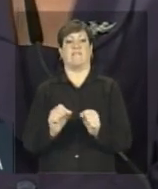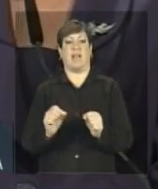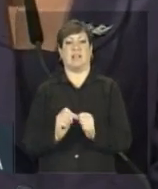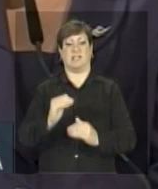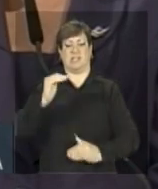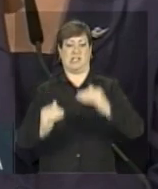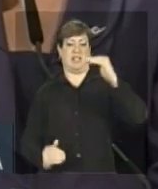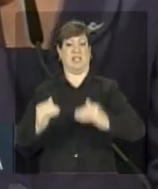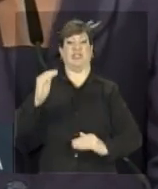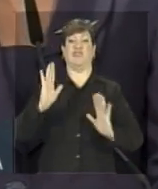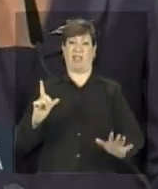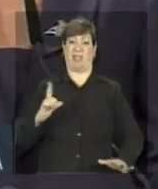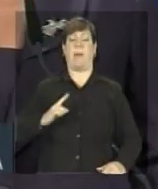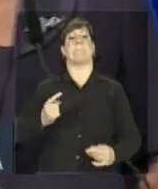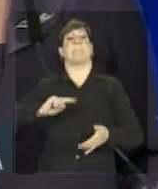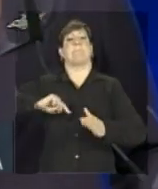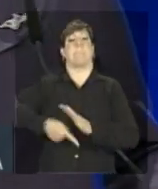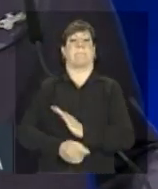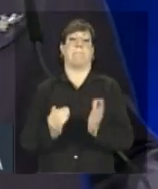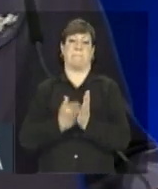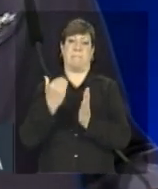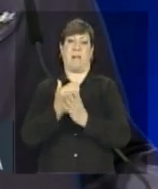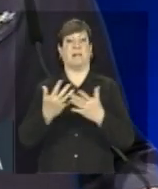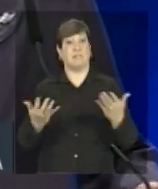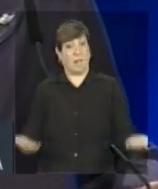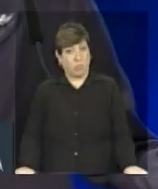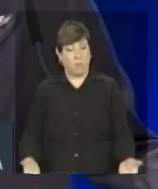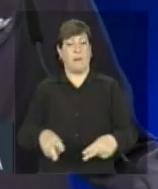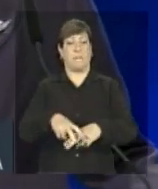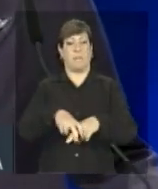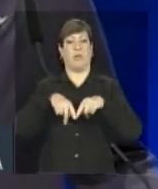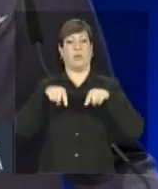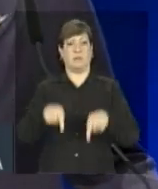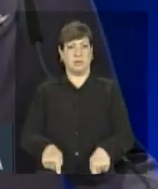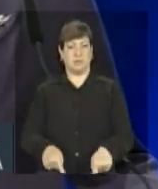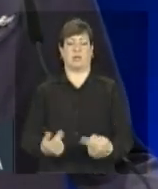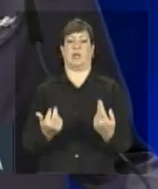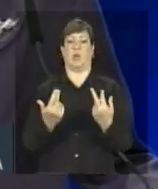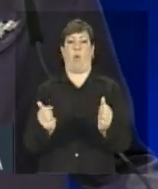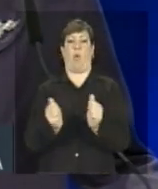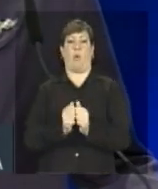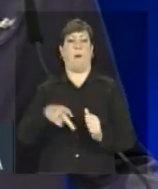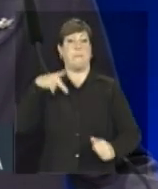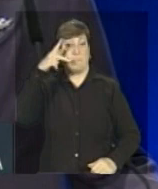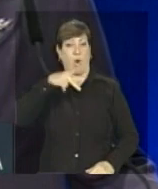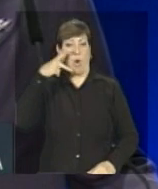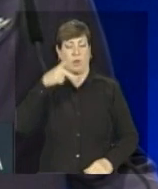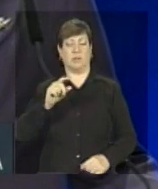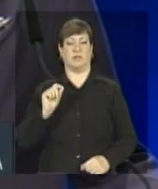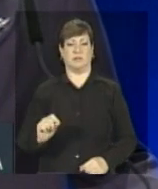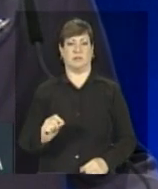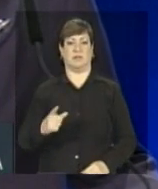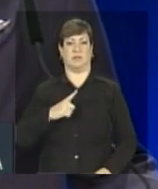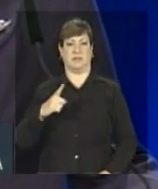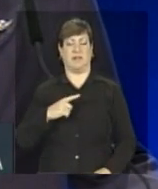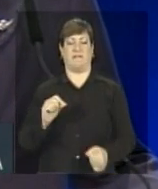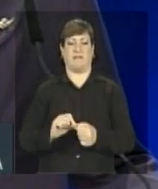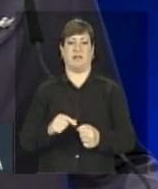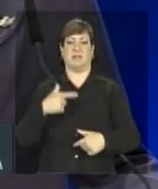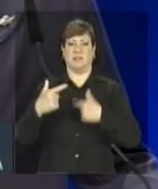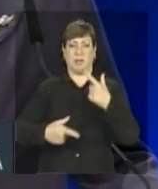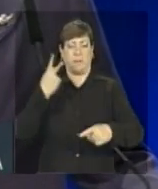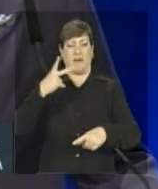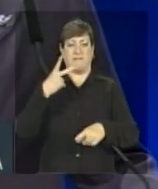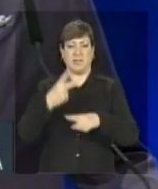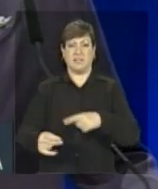desigualdades já existentes. Por isso, em simultâneo a políticas consistentes de combate à